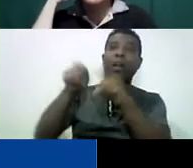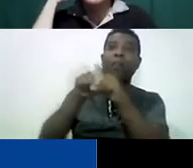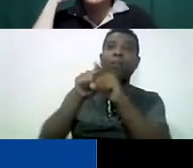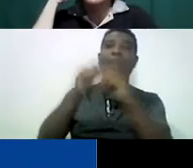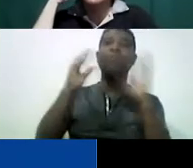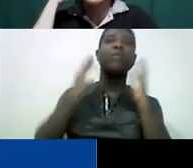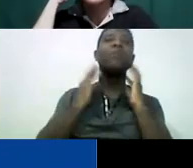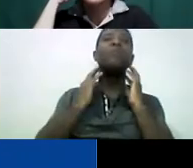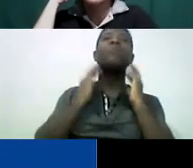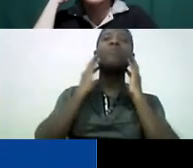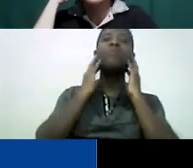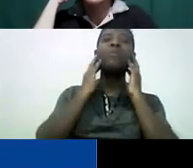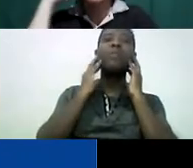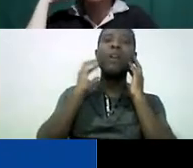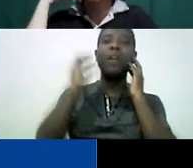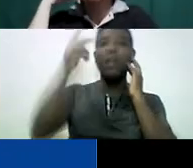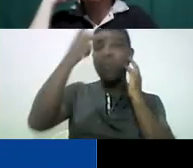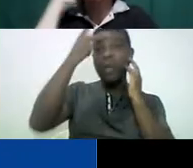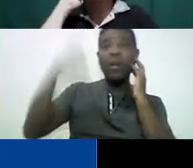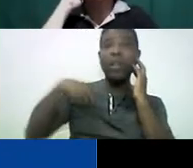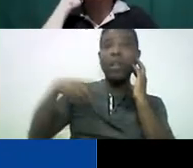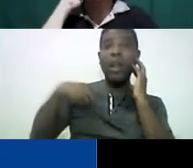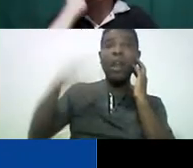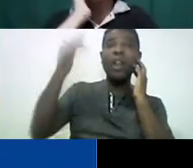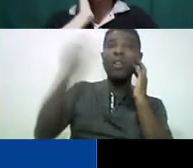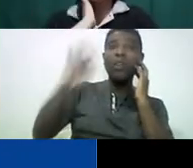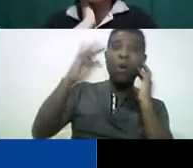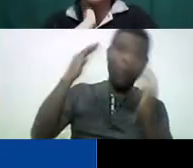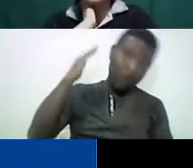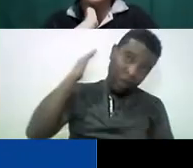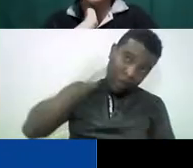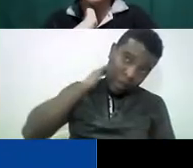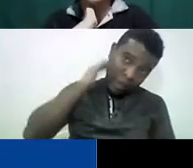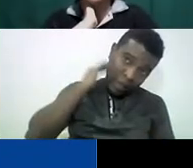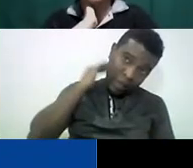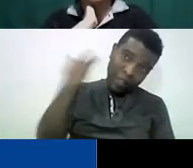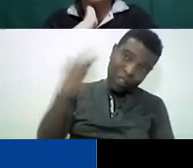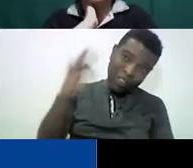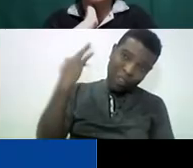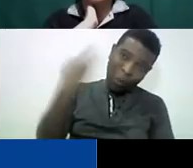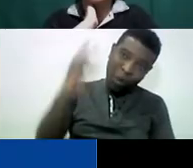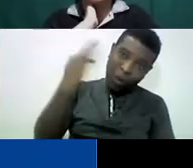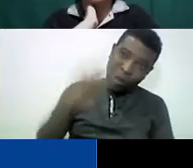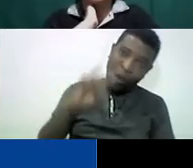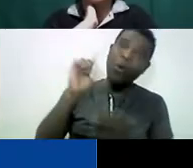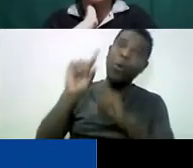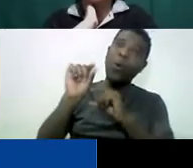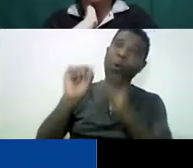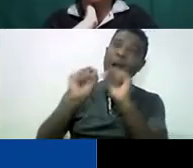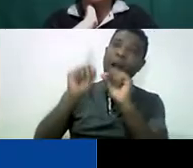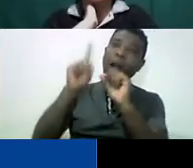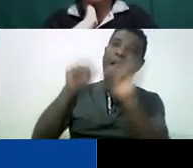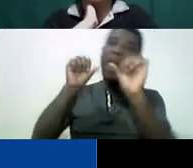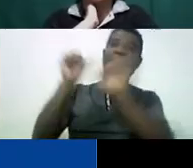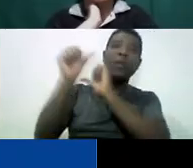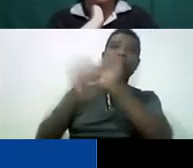E pessoas que têm lombalgia, que têm dores no pescoço, têm muita alteração dessa musculatura profunda, que tem uma tendência de perder essa